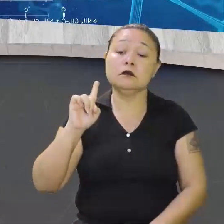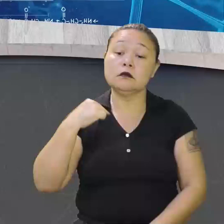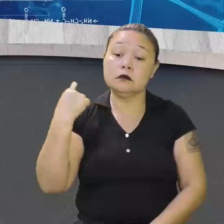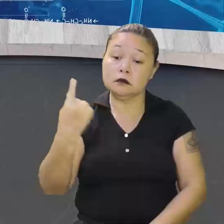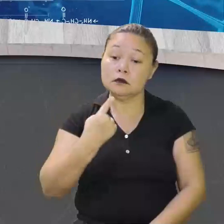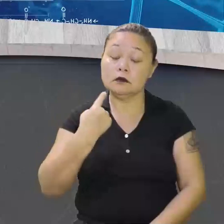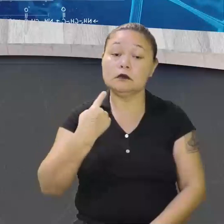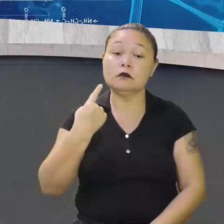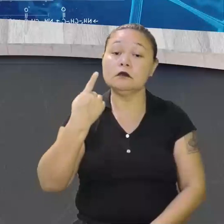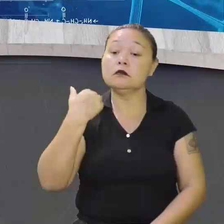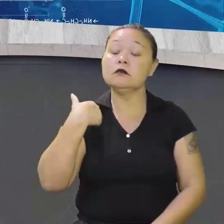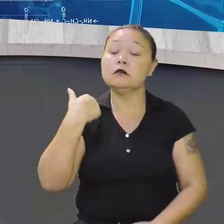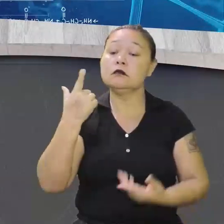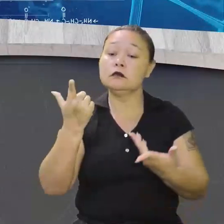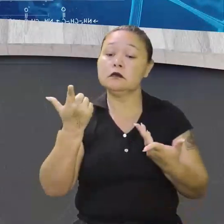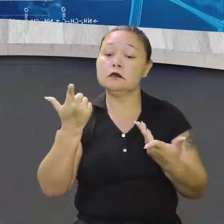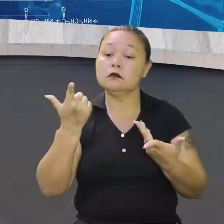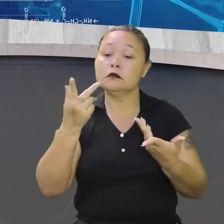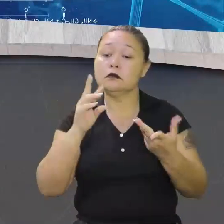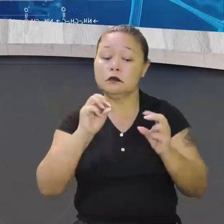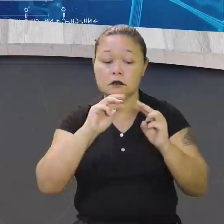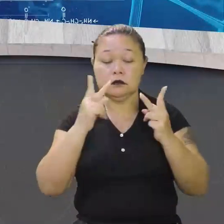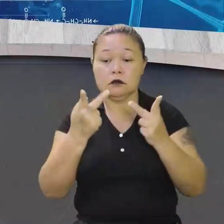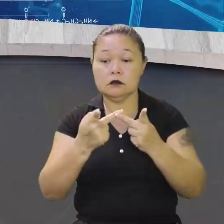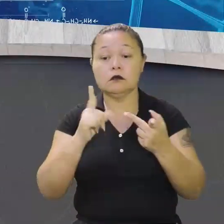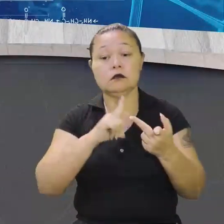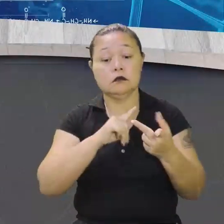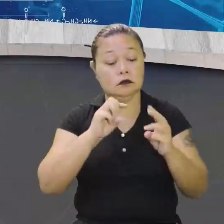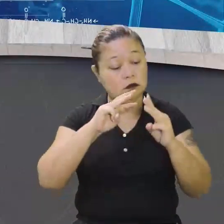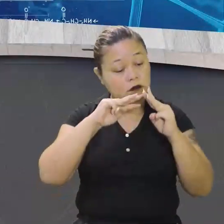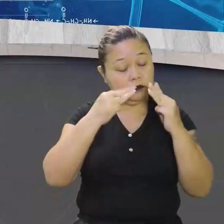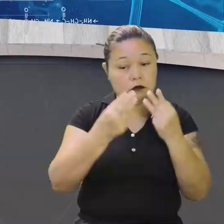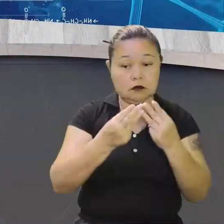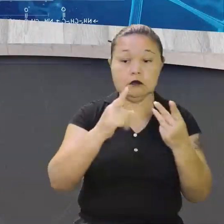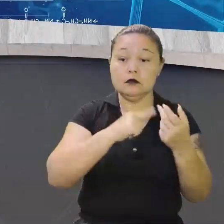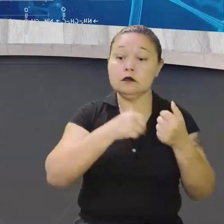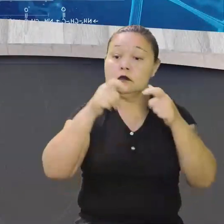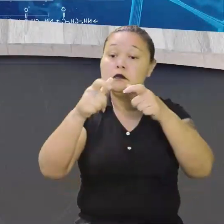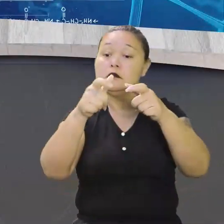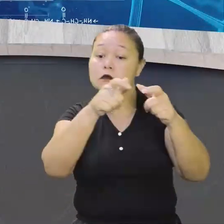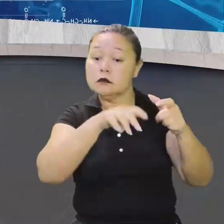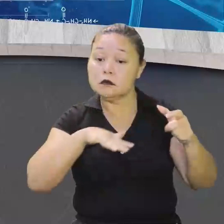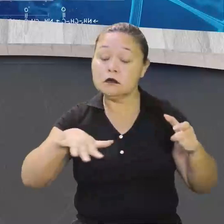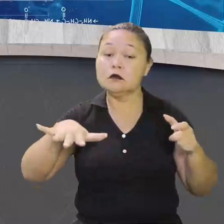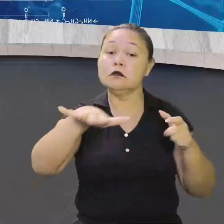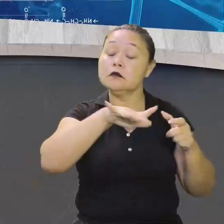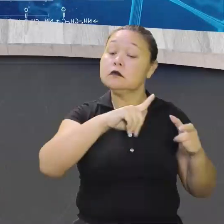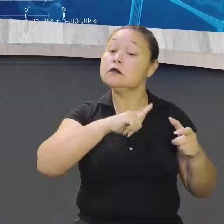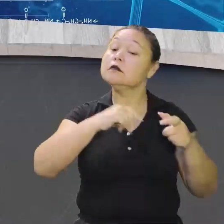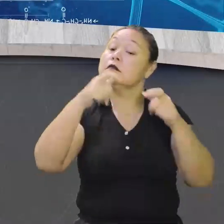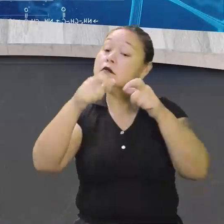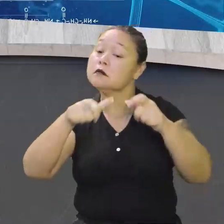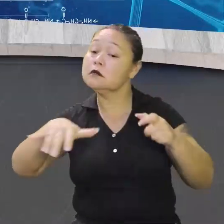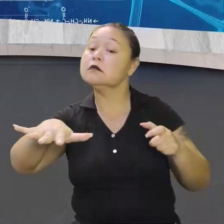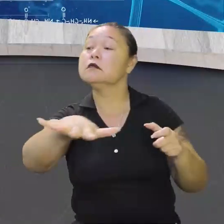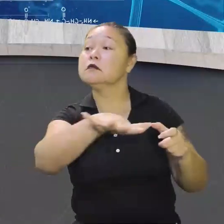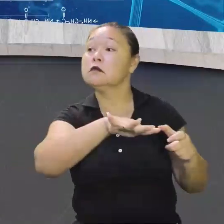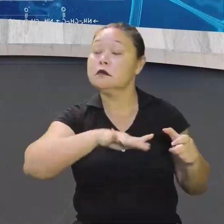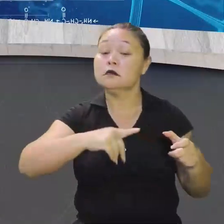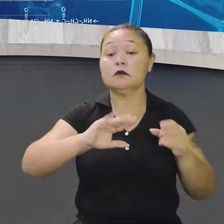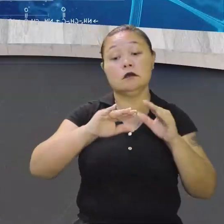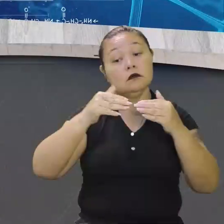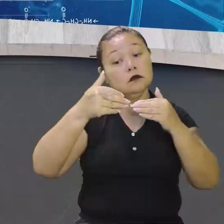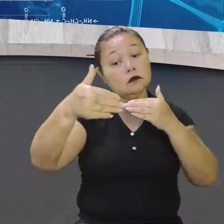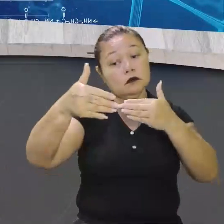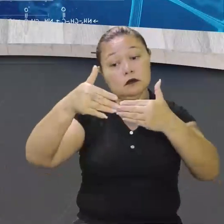matéria, tudo que existe tem massa e ocupa um lugar no espaço. Se ocupa um lugar no espaço, é extensão